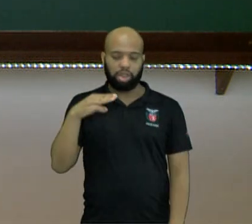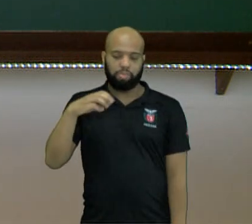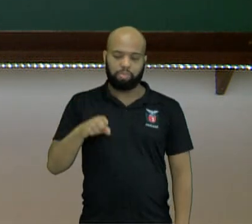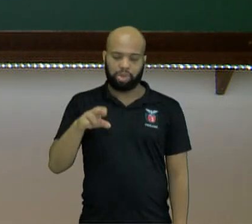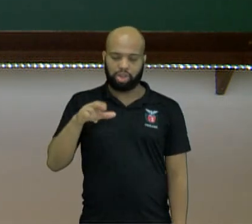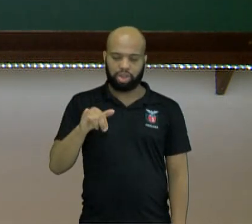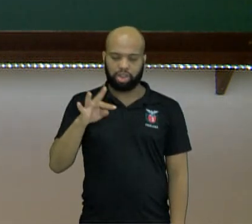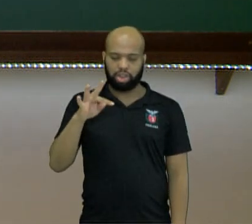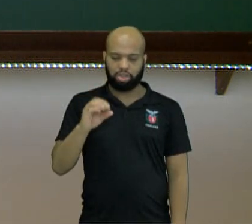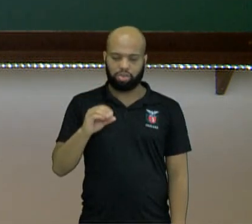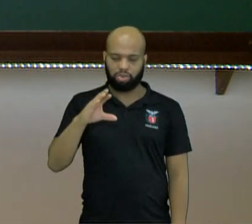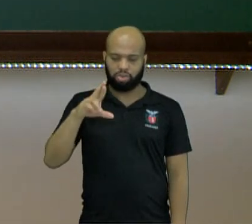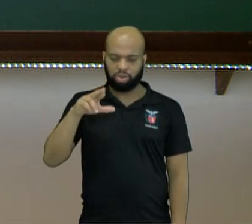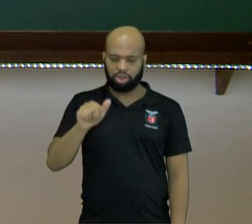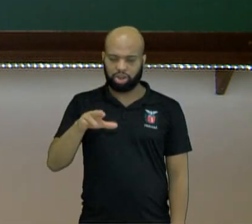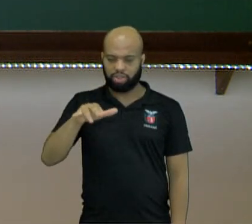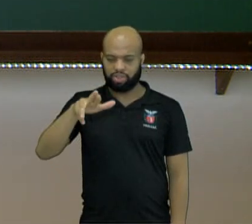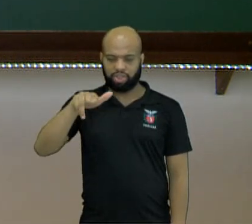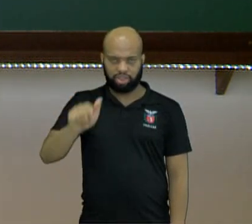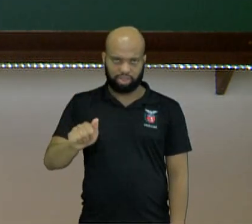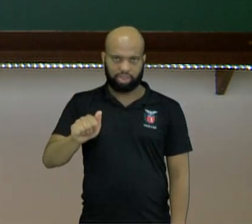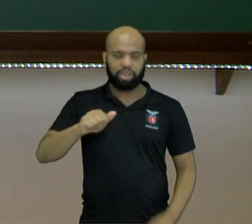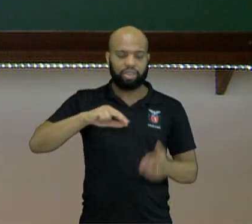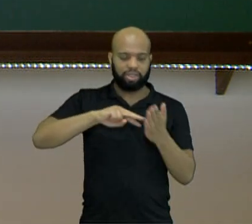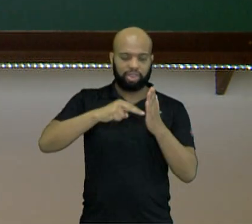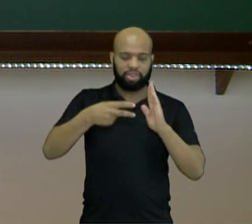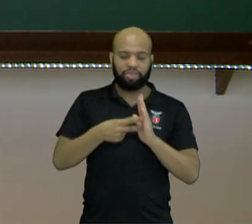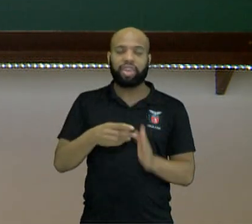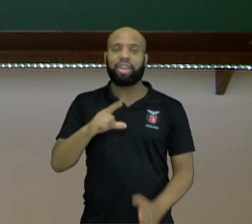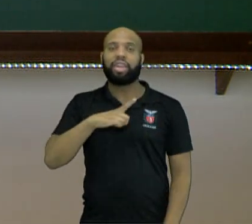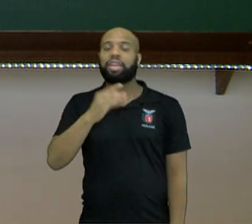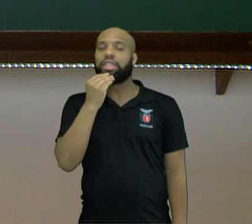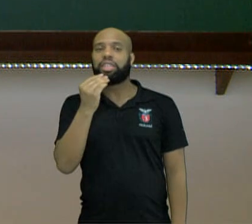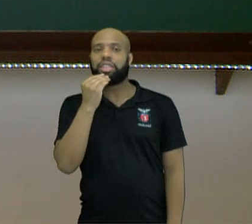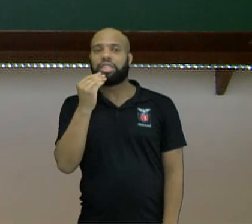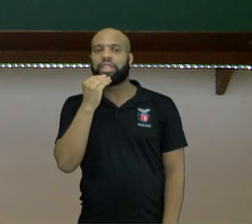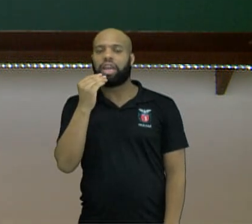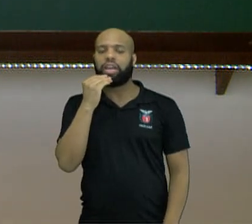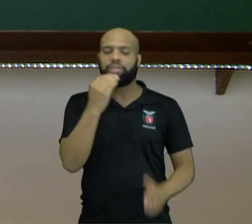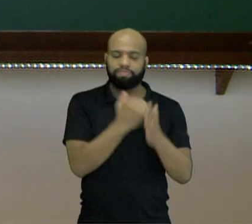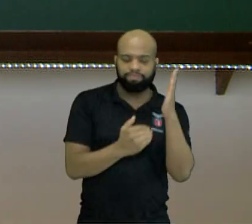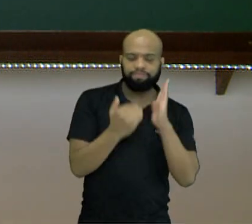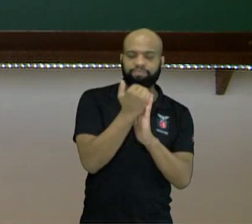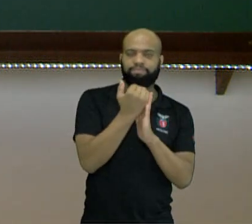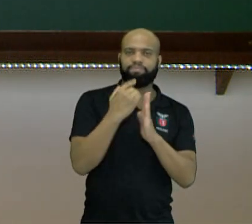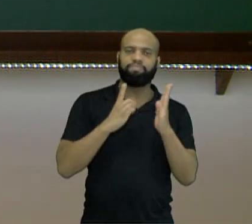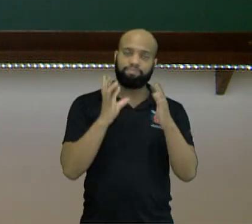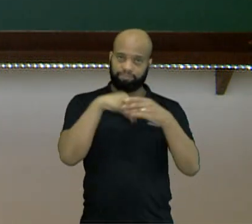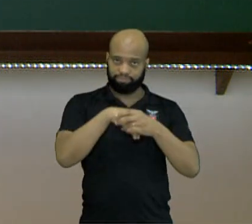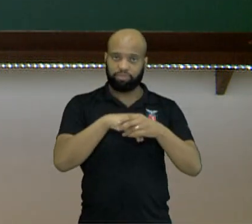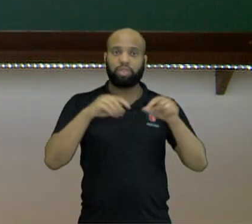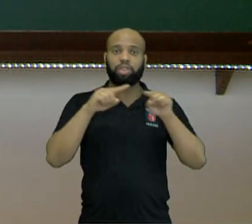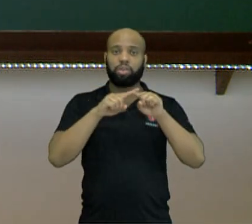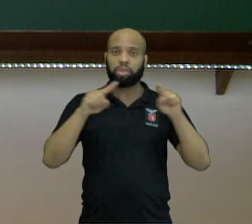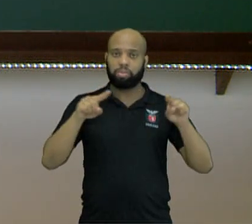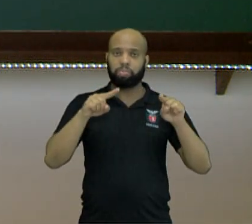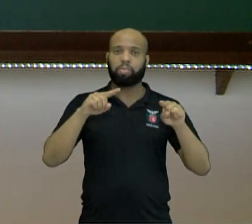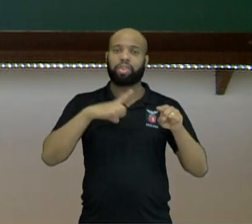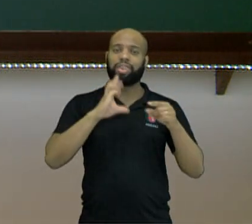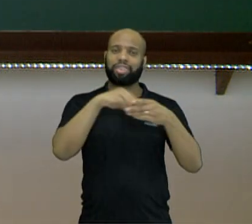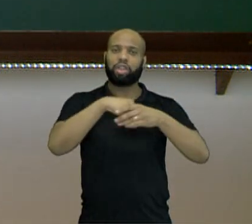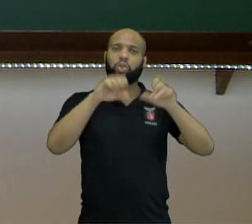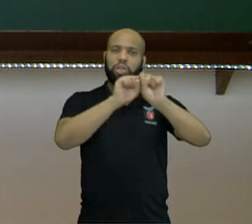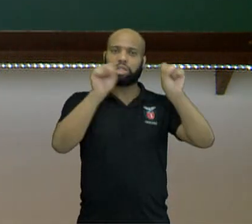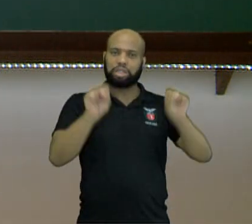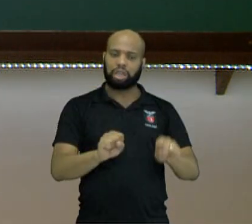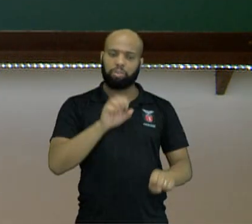e o que vem de uma meritocracia, quer dizer, você tem chance de crescimento dentro dele. Entretanto, dentro do